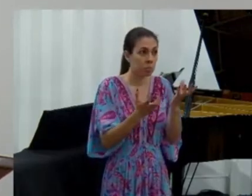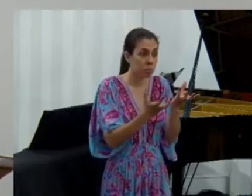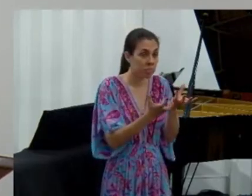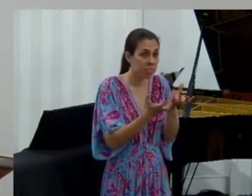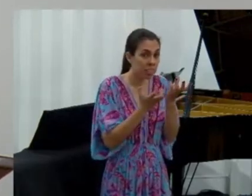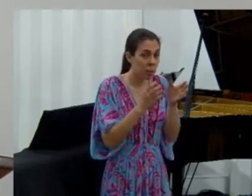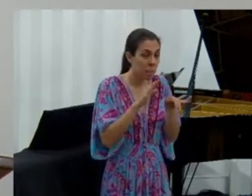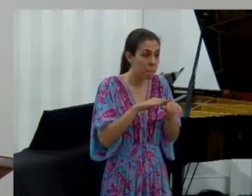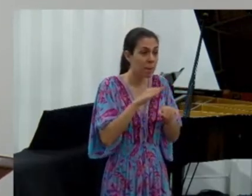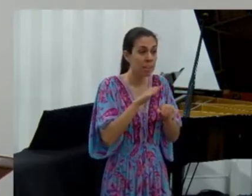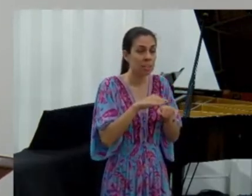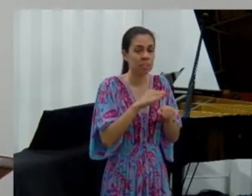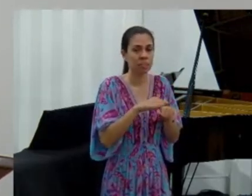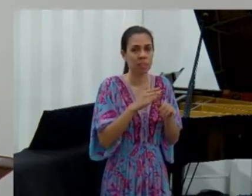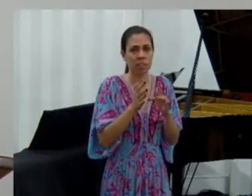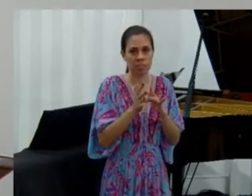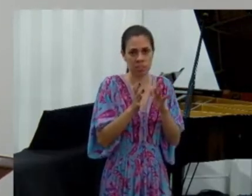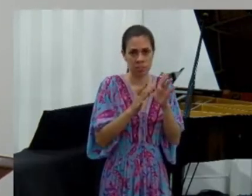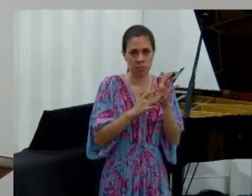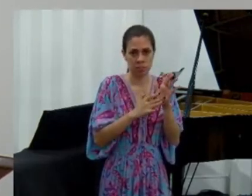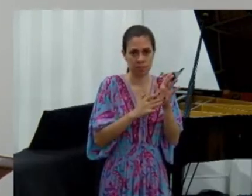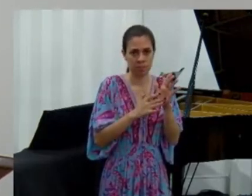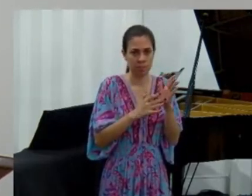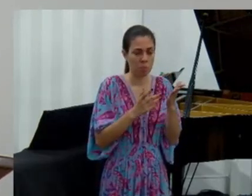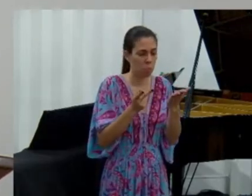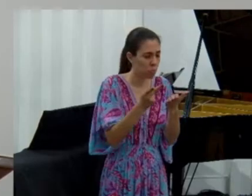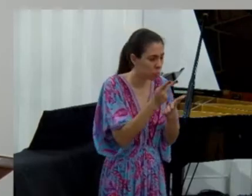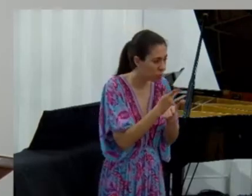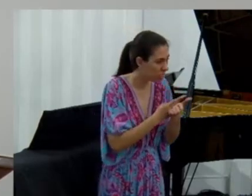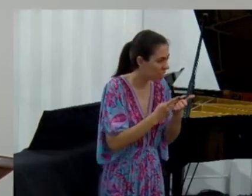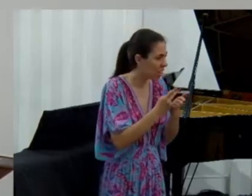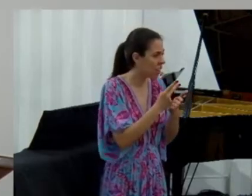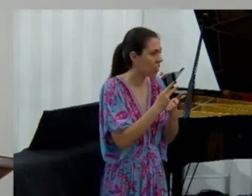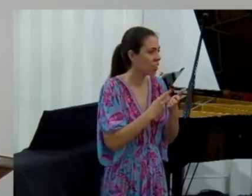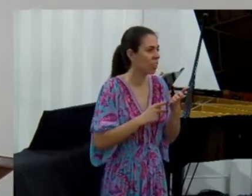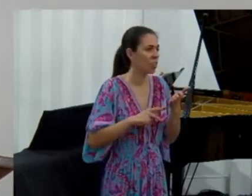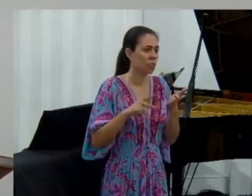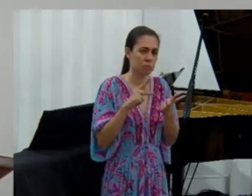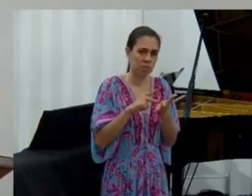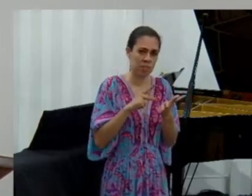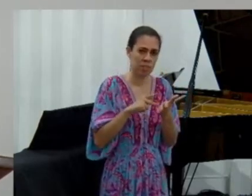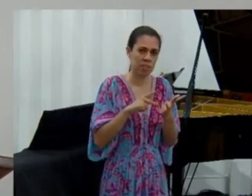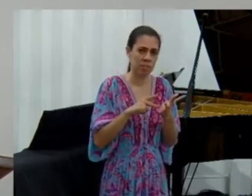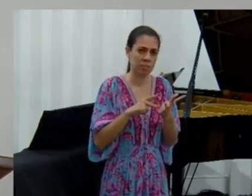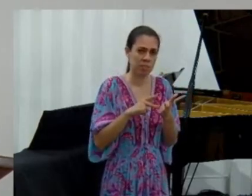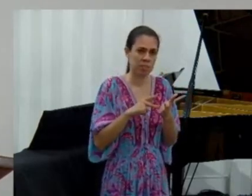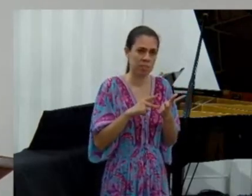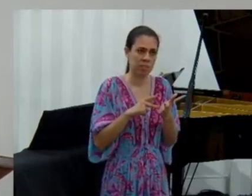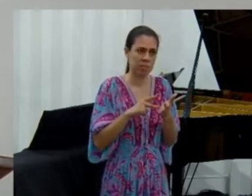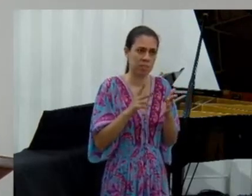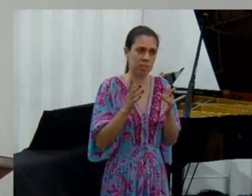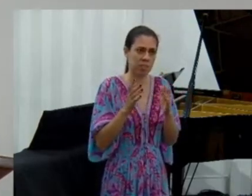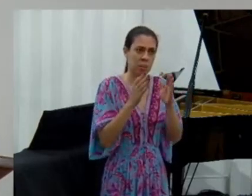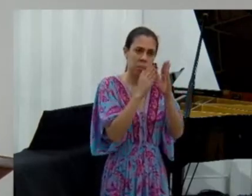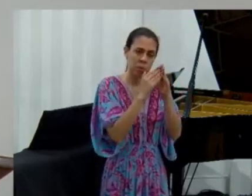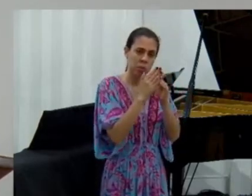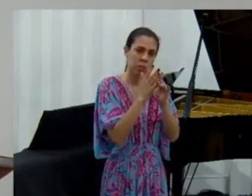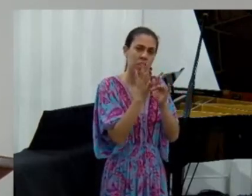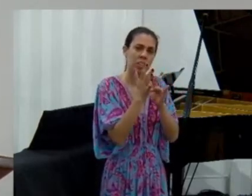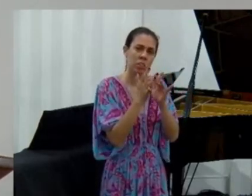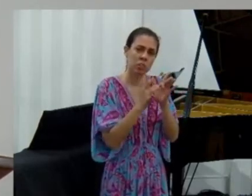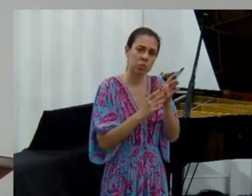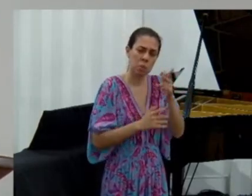Deus. Busquemos Cristo verdadeiramente, para que Ele nos purifique, para que Ele então